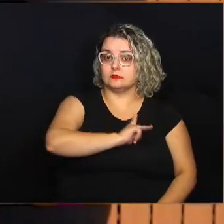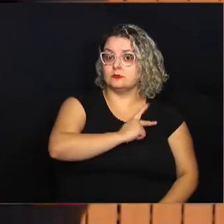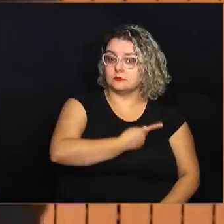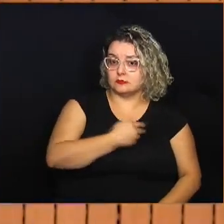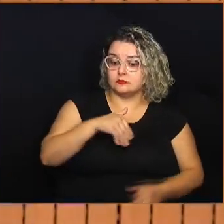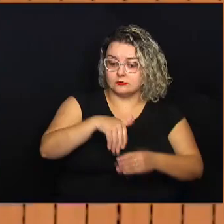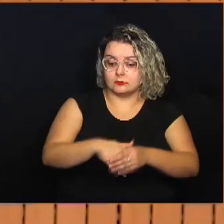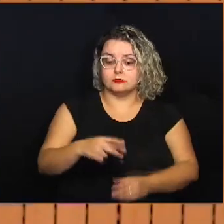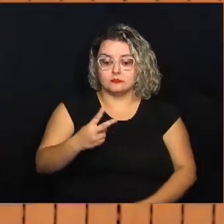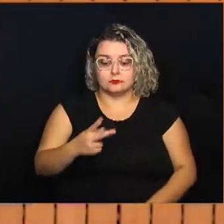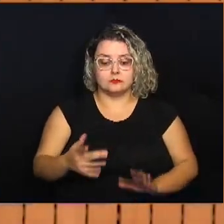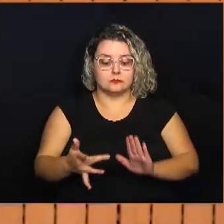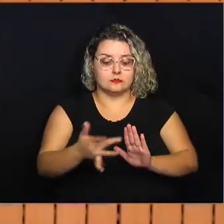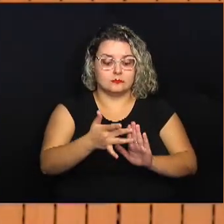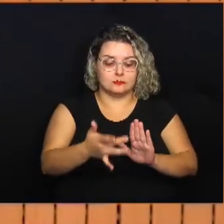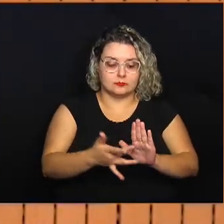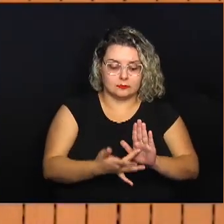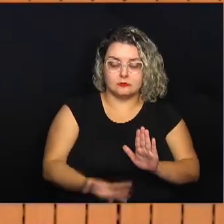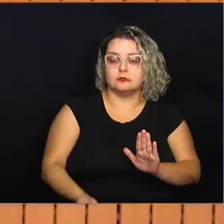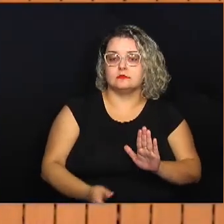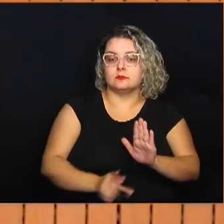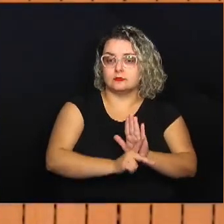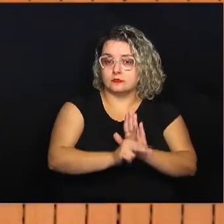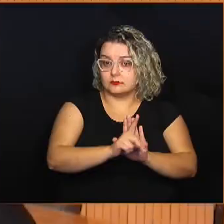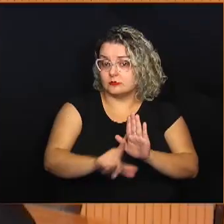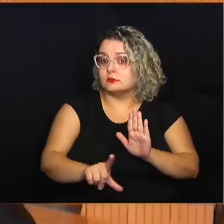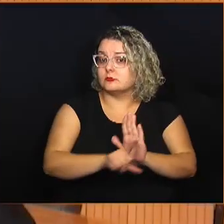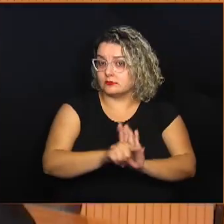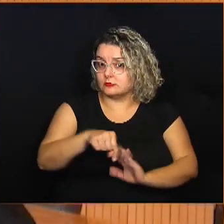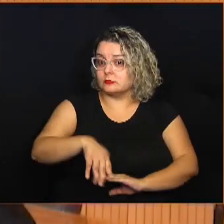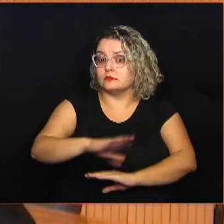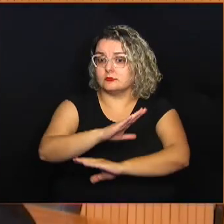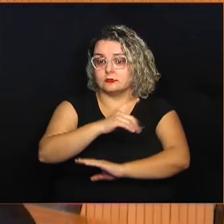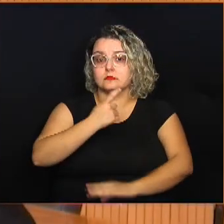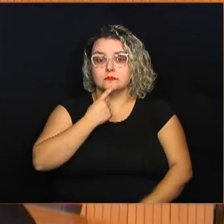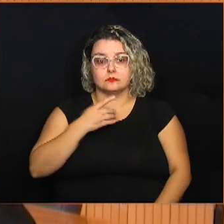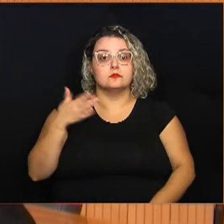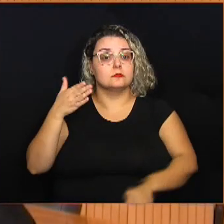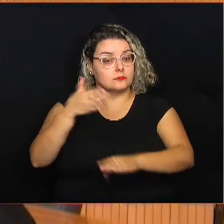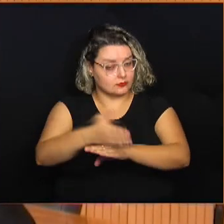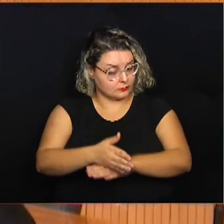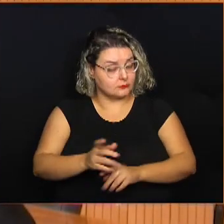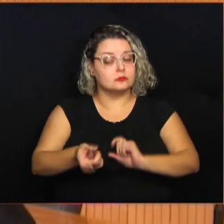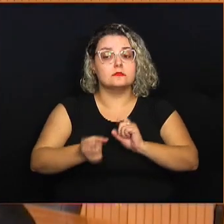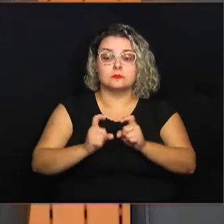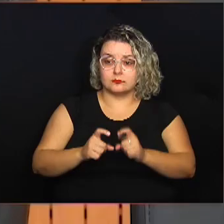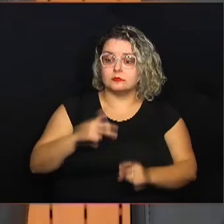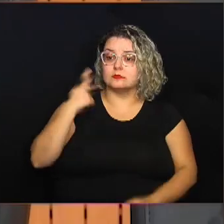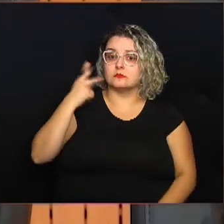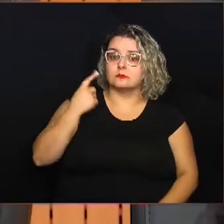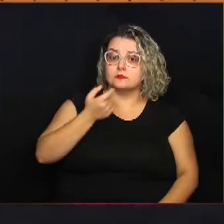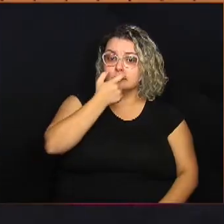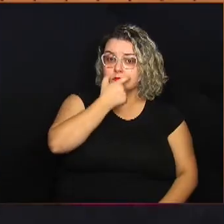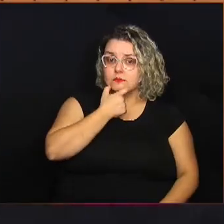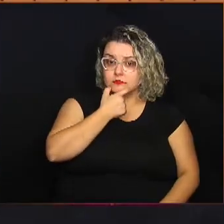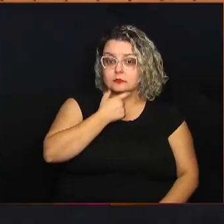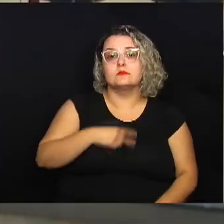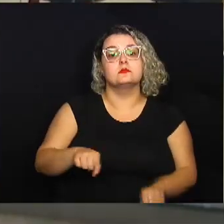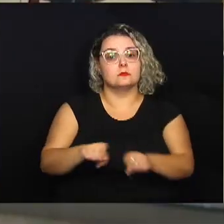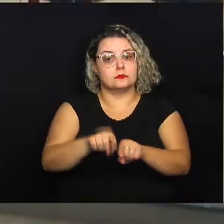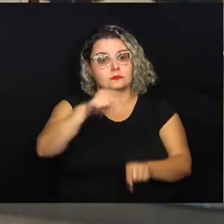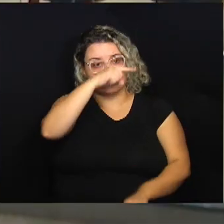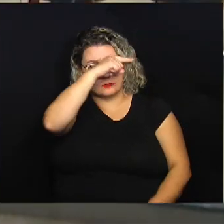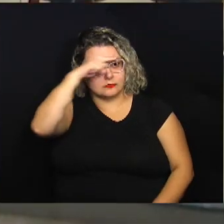no plenário José Maria Matozinho da Câmara Municipal de Campinas. Também participaram da reunião os vereadores Marrom Cunha e Otto